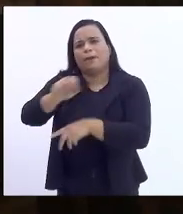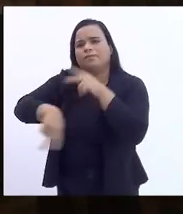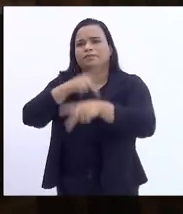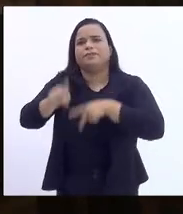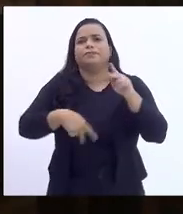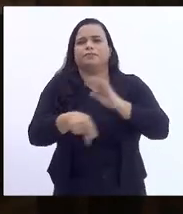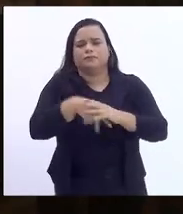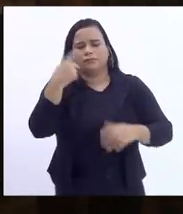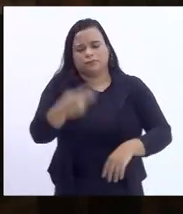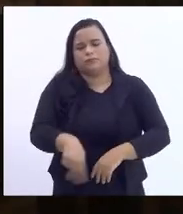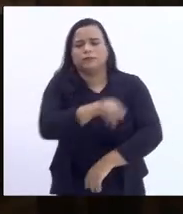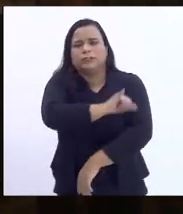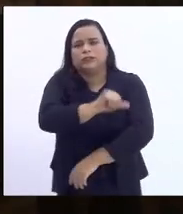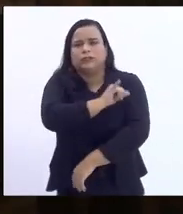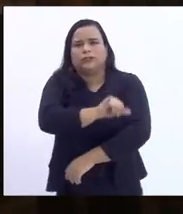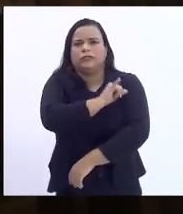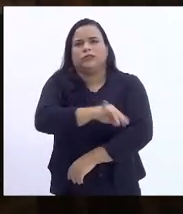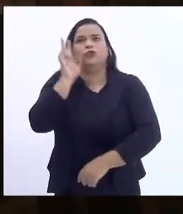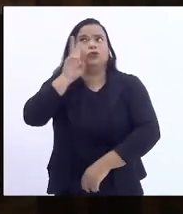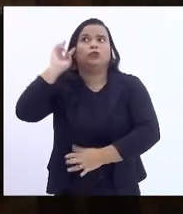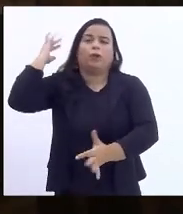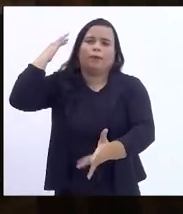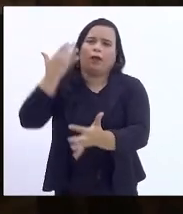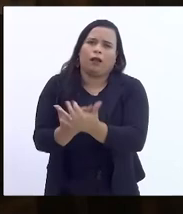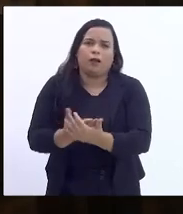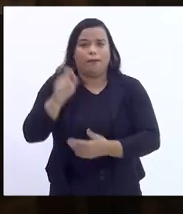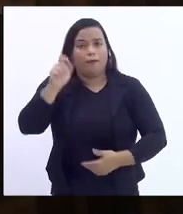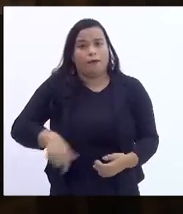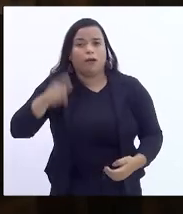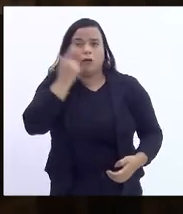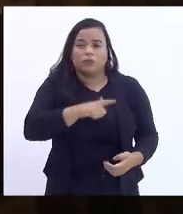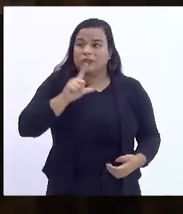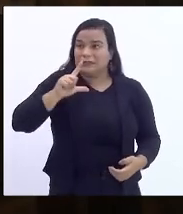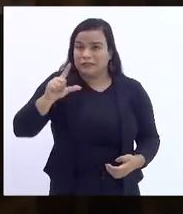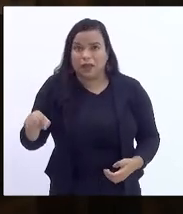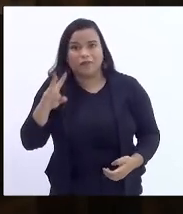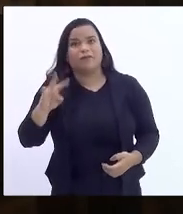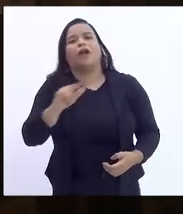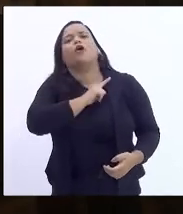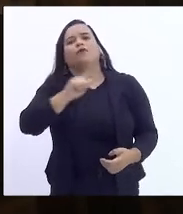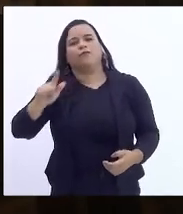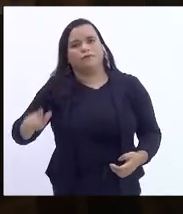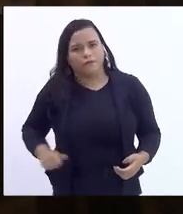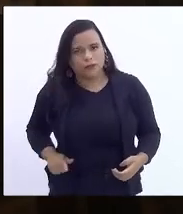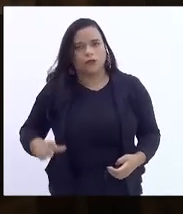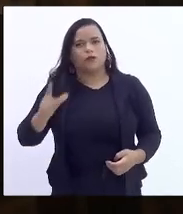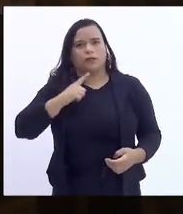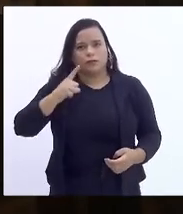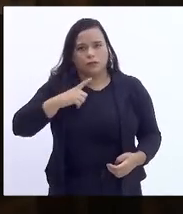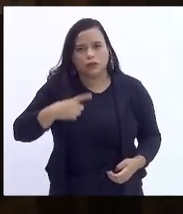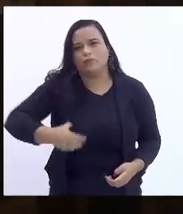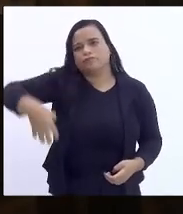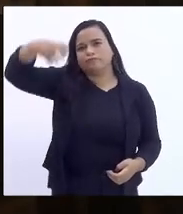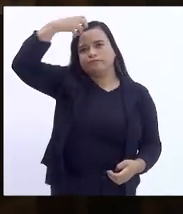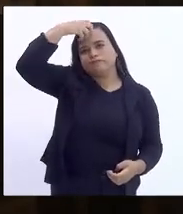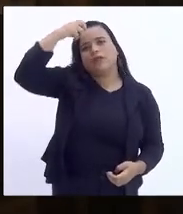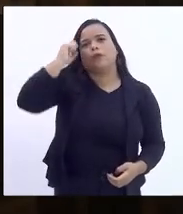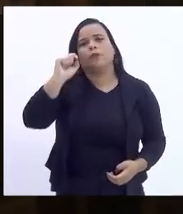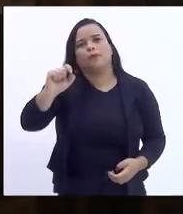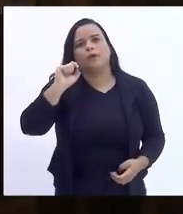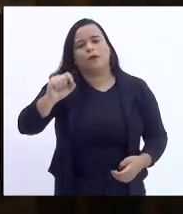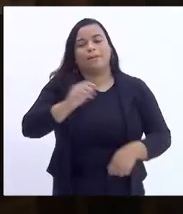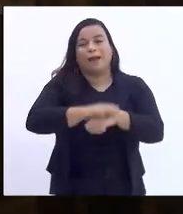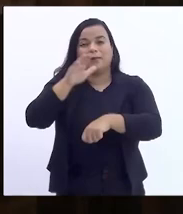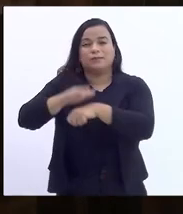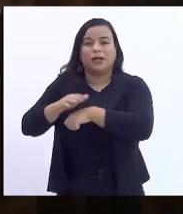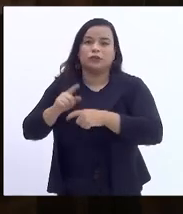Janeiro ele vai conseguir sair do Governo do Estado sendo o governador que carrega sobre si as duas